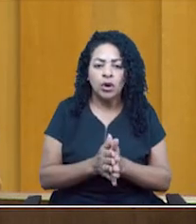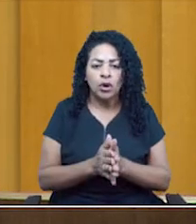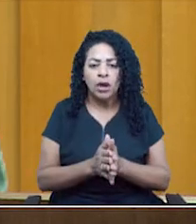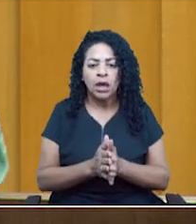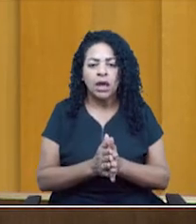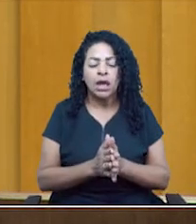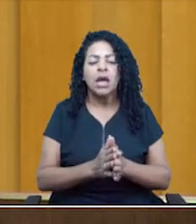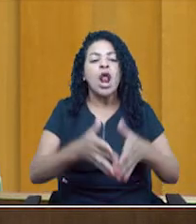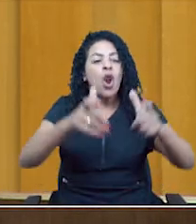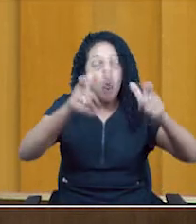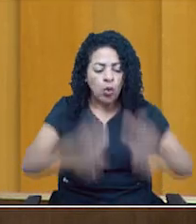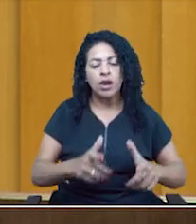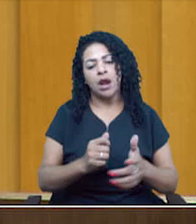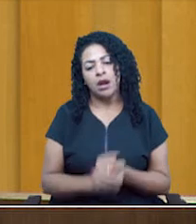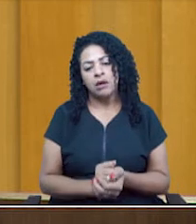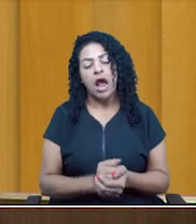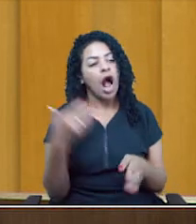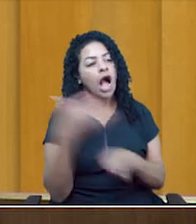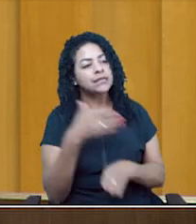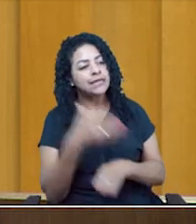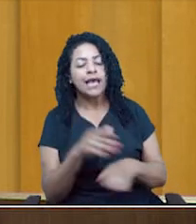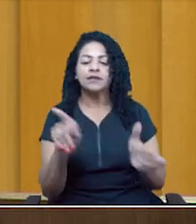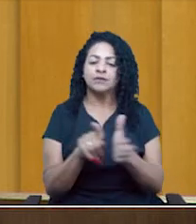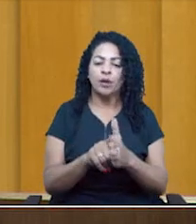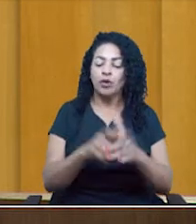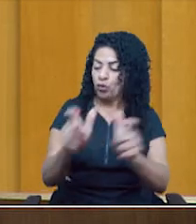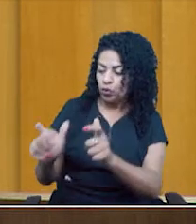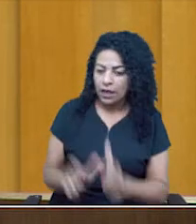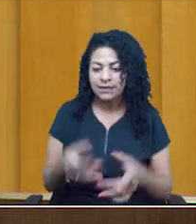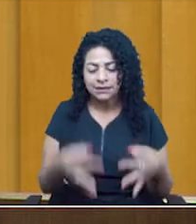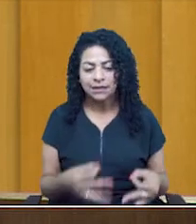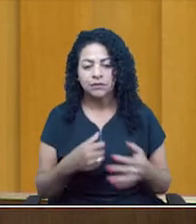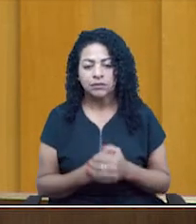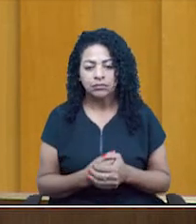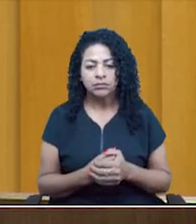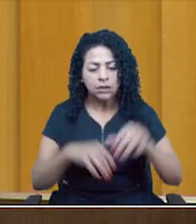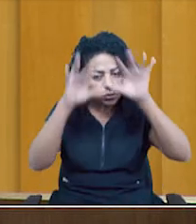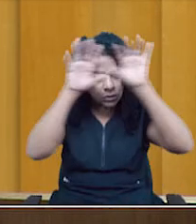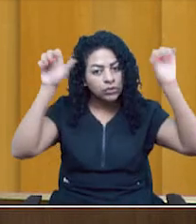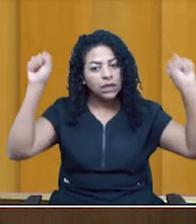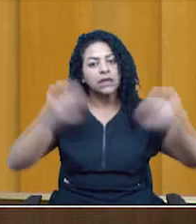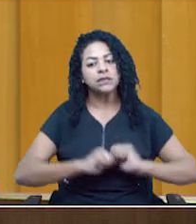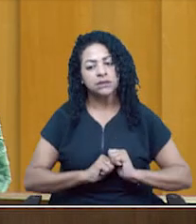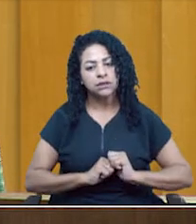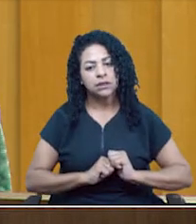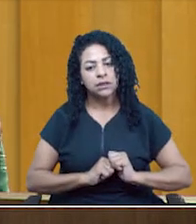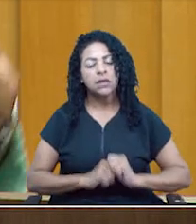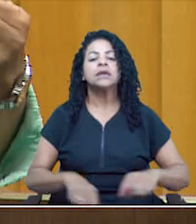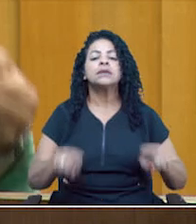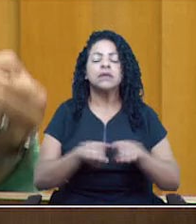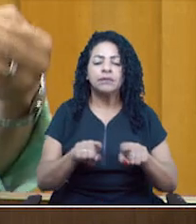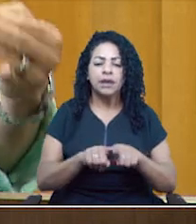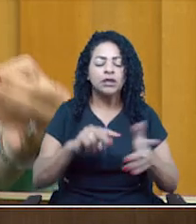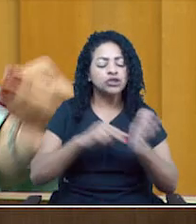localização, acesso às unidades dos tribunais, a grande dificuldade que se tem hoje